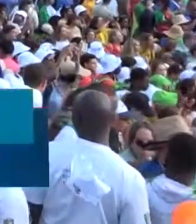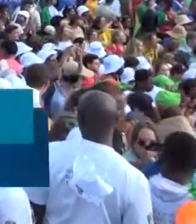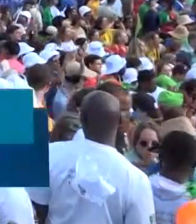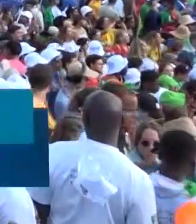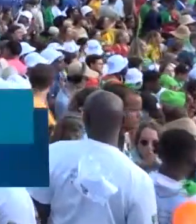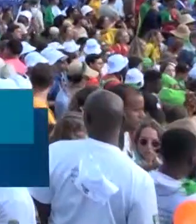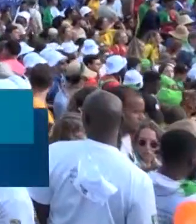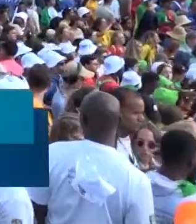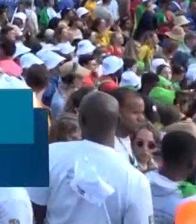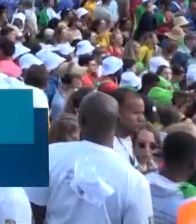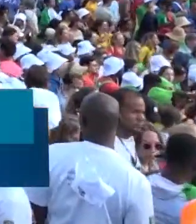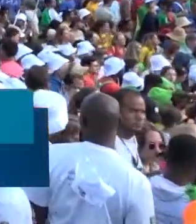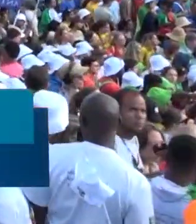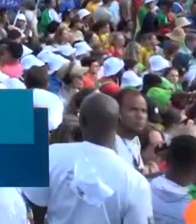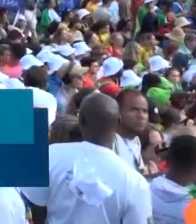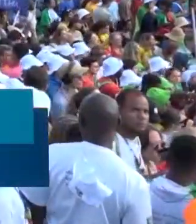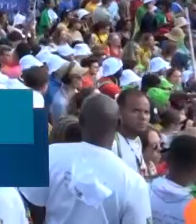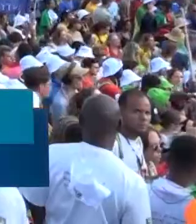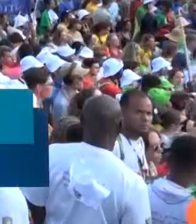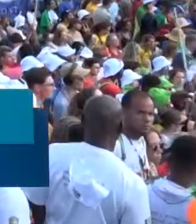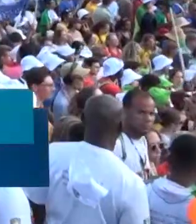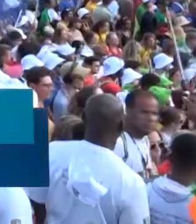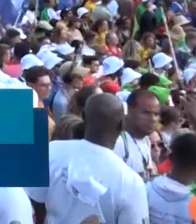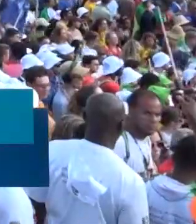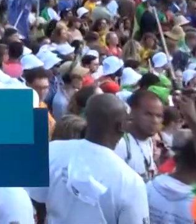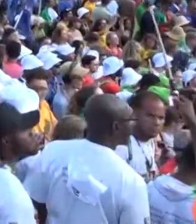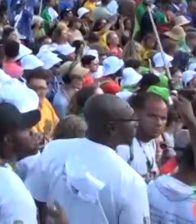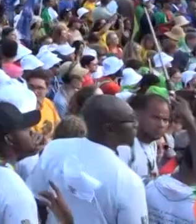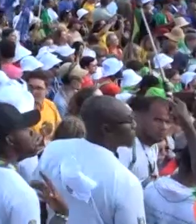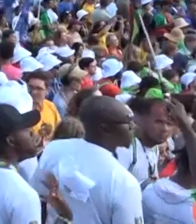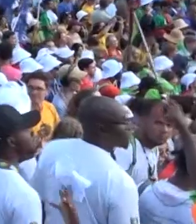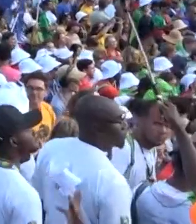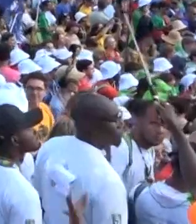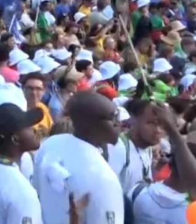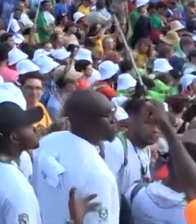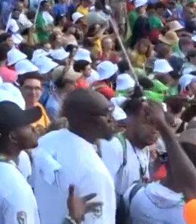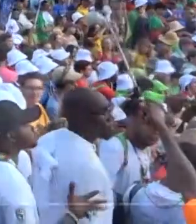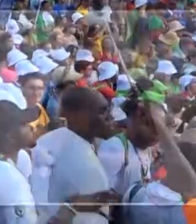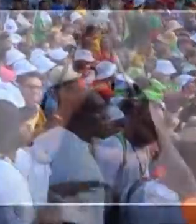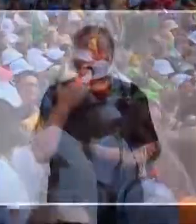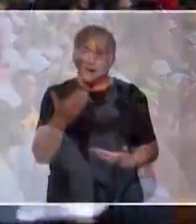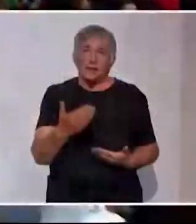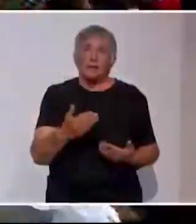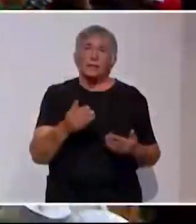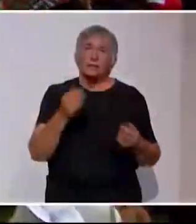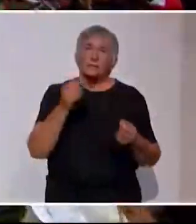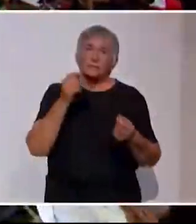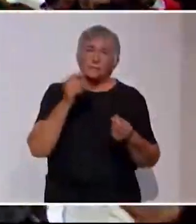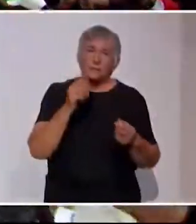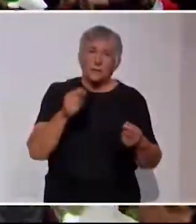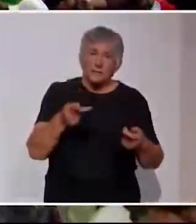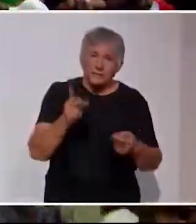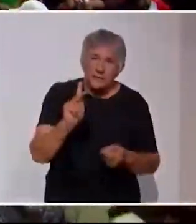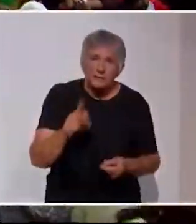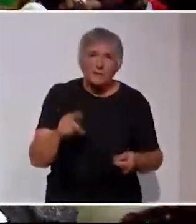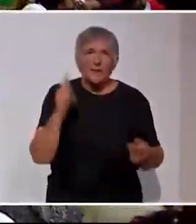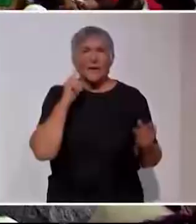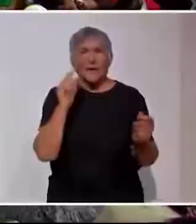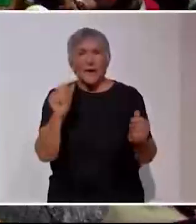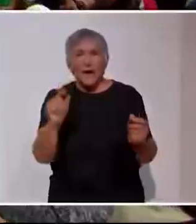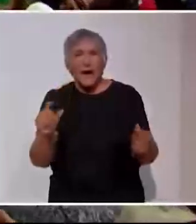que vê testemunhar o seu amor no Ponto Alto da nossa fé na celebração eucarística entre os jovens